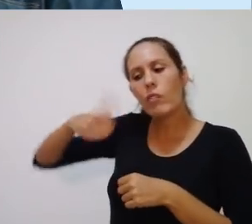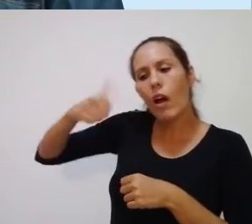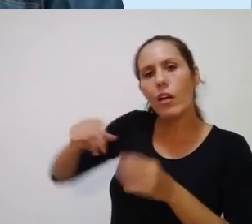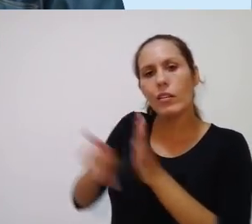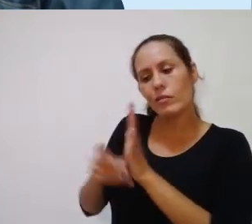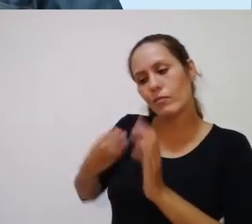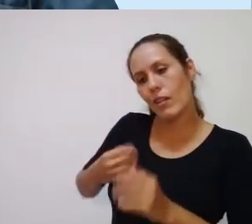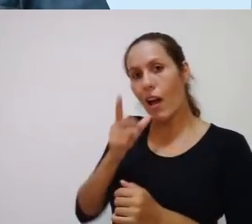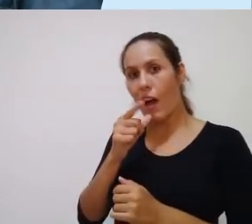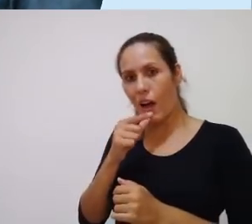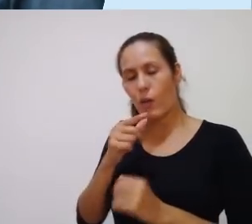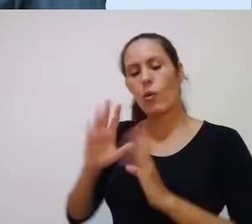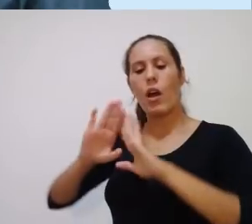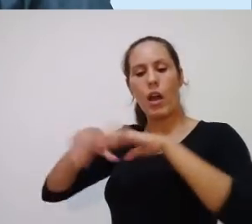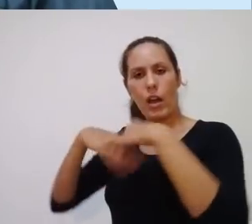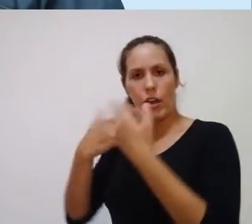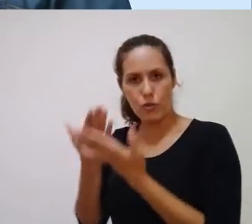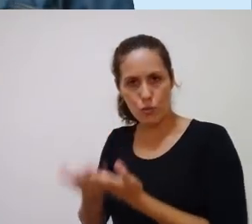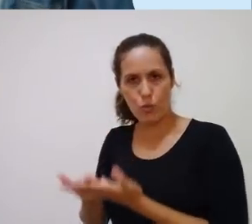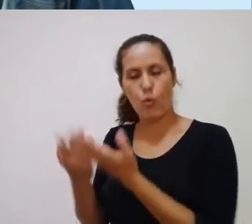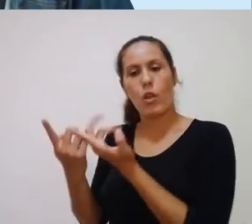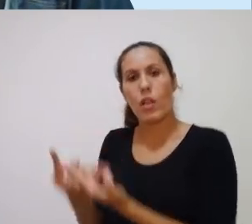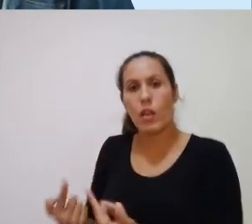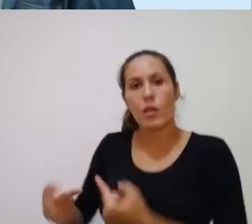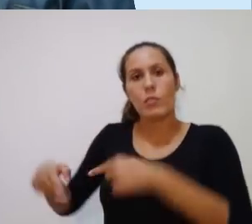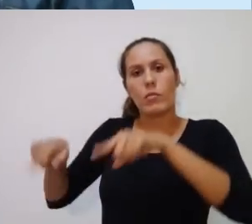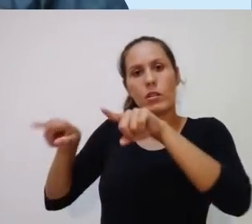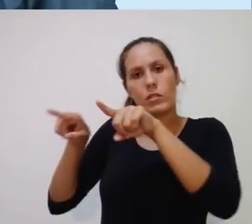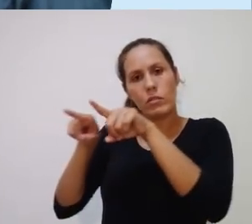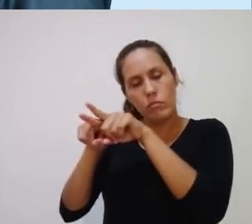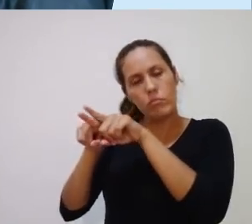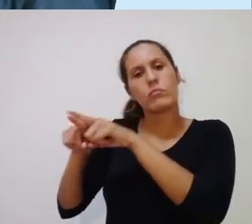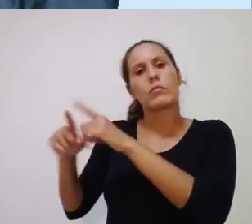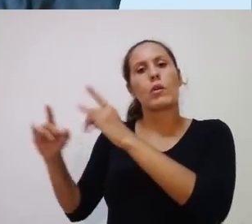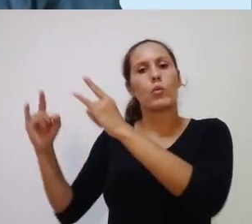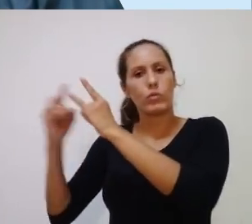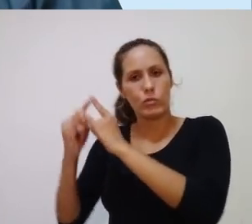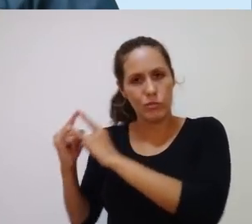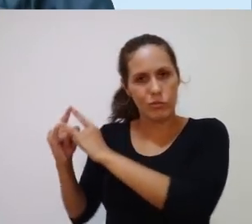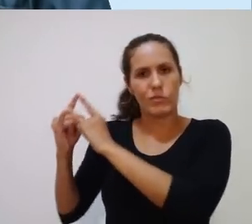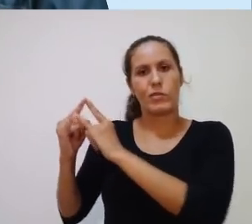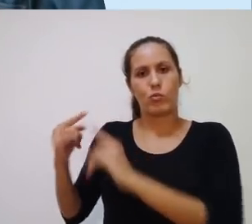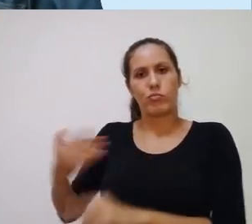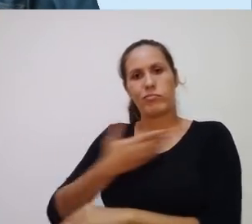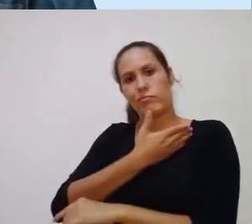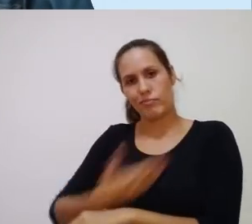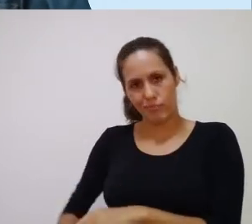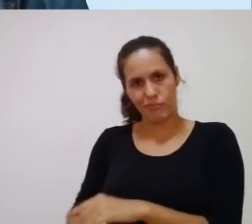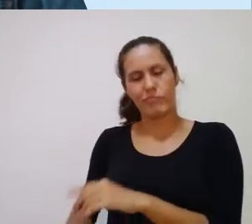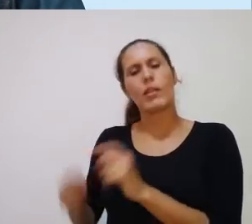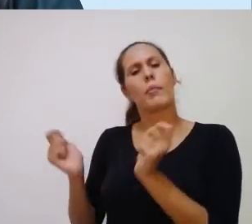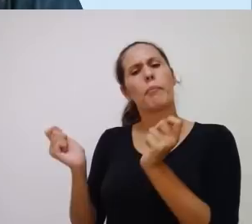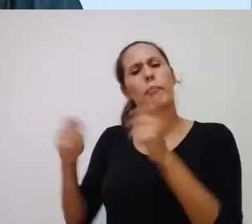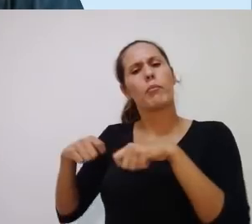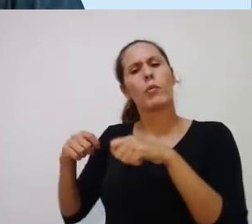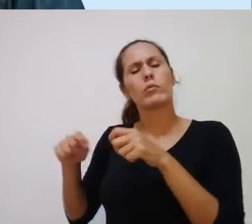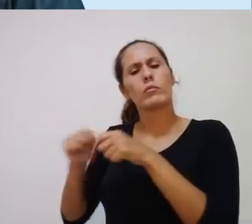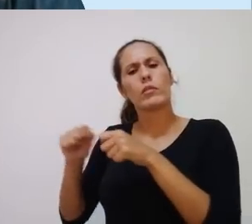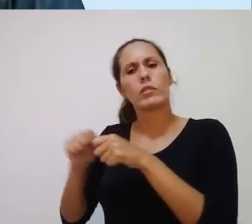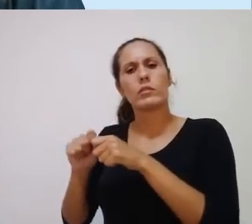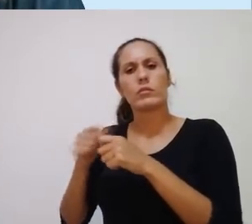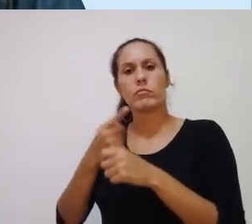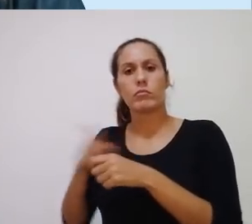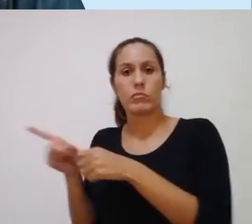parceria diretamente com os órgãos competentes que também são governamentais. Correto. E essa análise volta para o estudante e ele